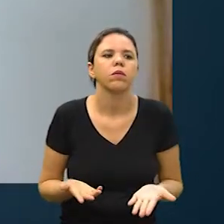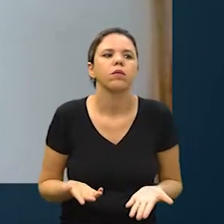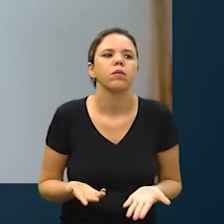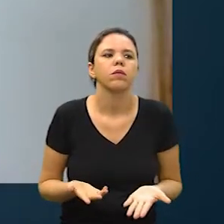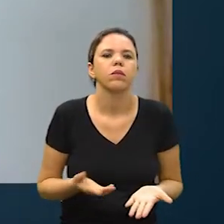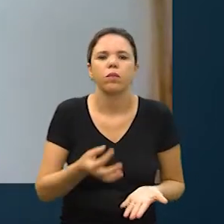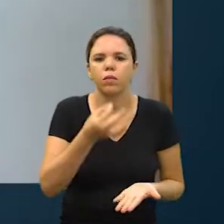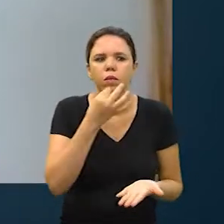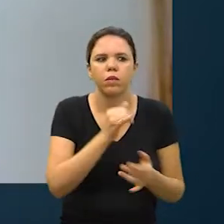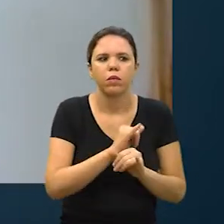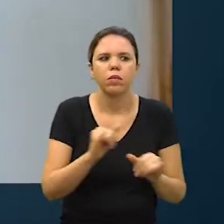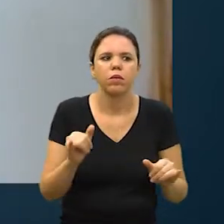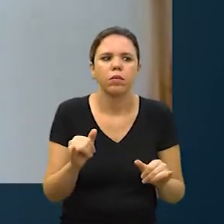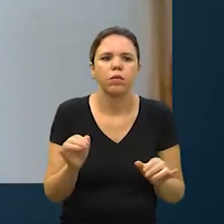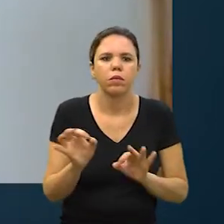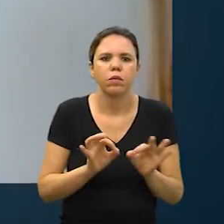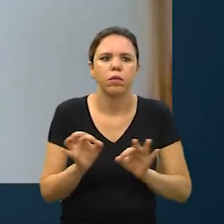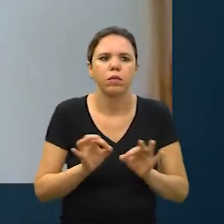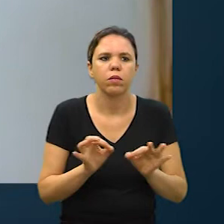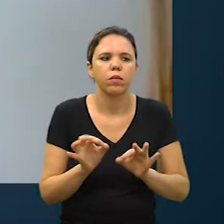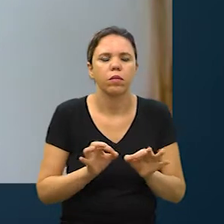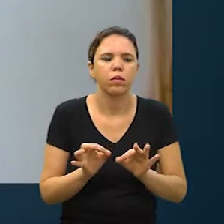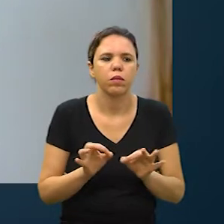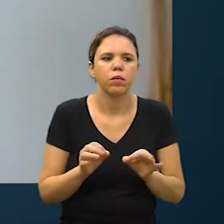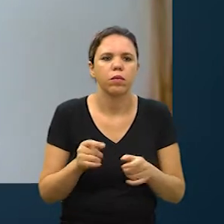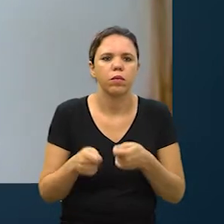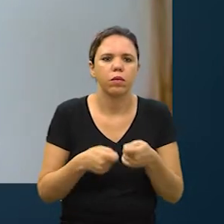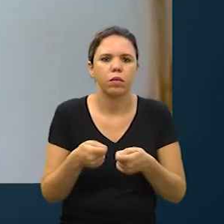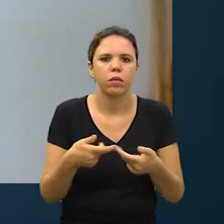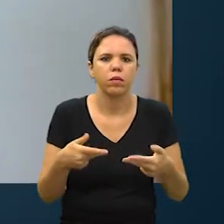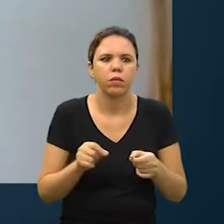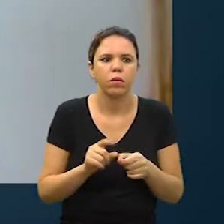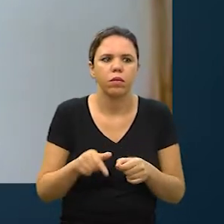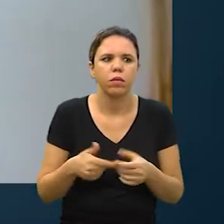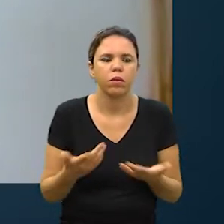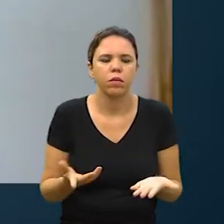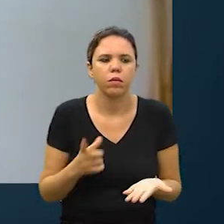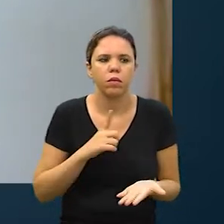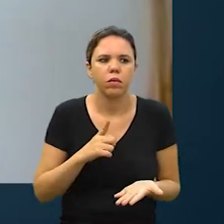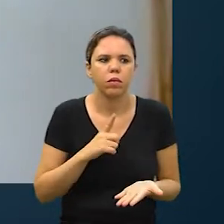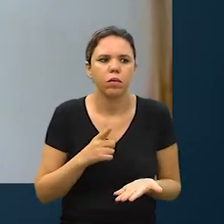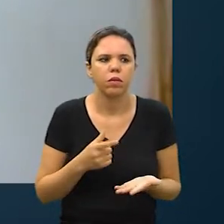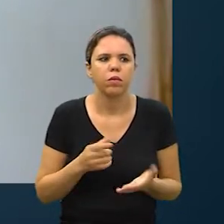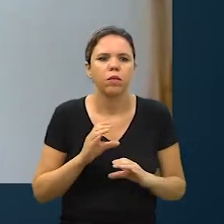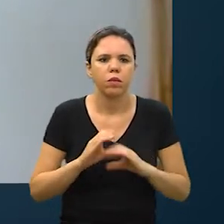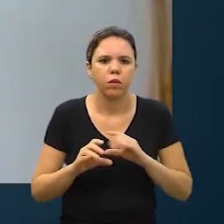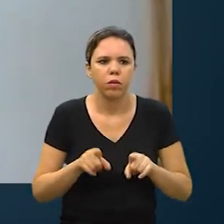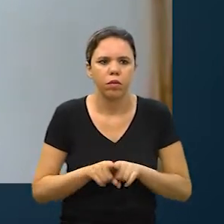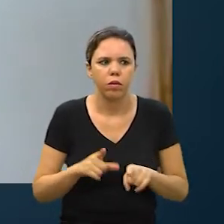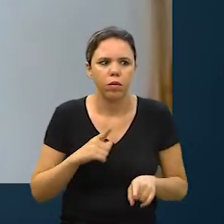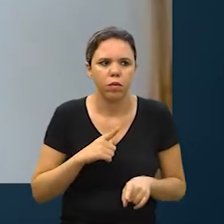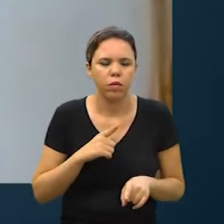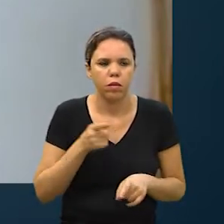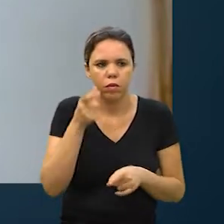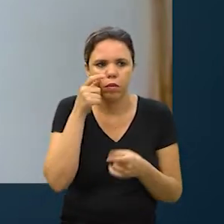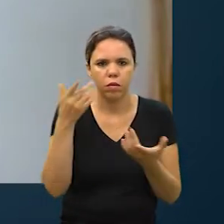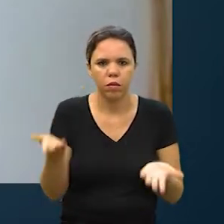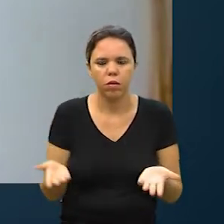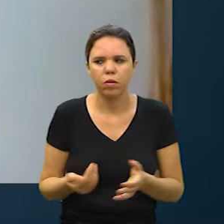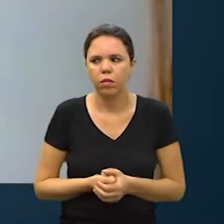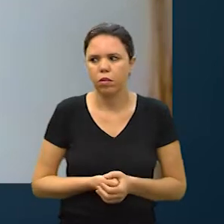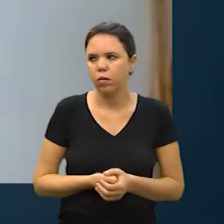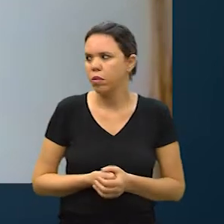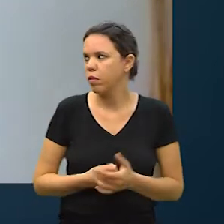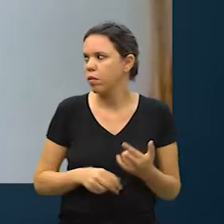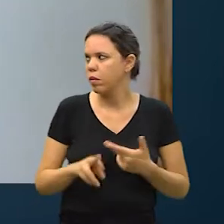mas eu sugiro que se tenha muito preparo e muita cautela para isso, né. Você tem uma questão cambial, eu vejo